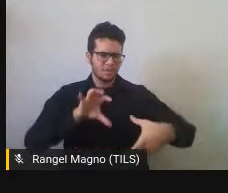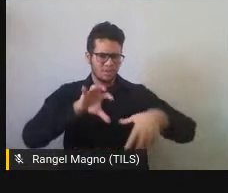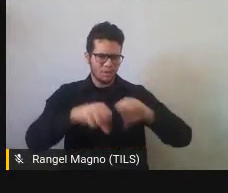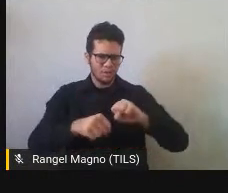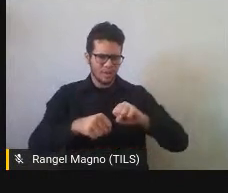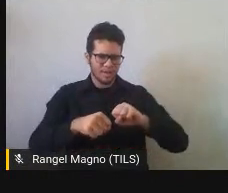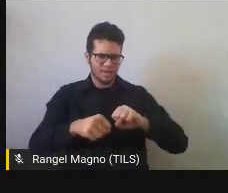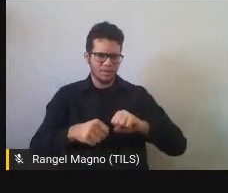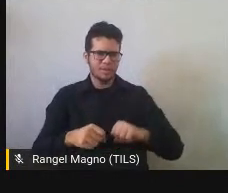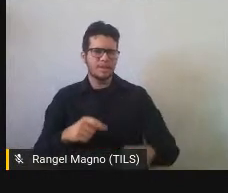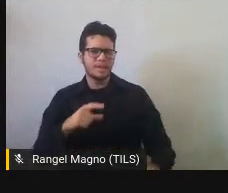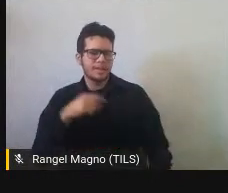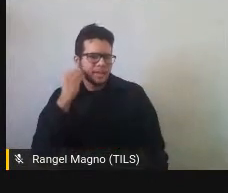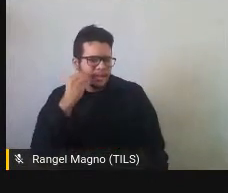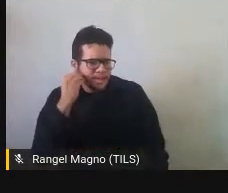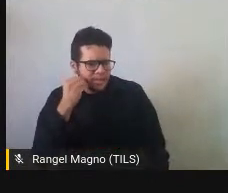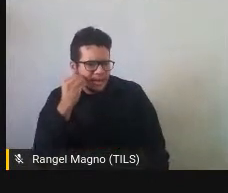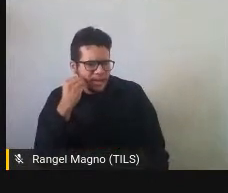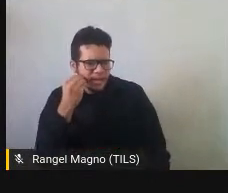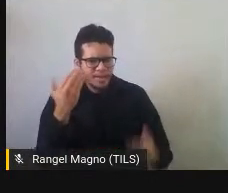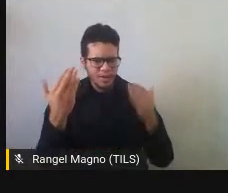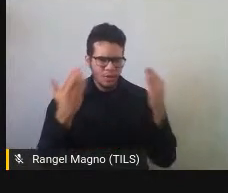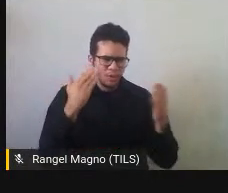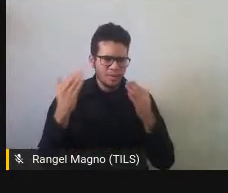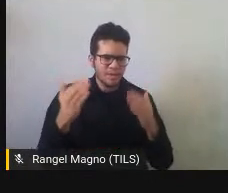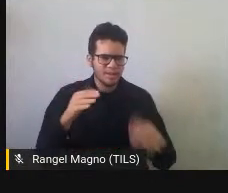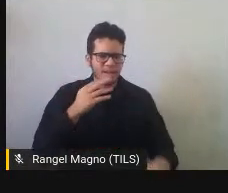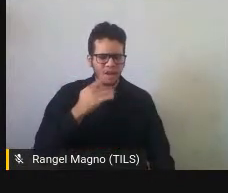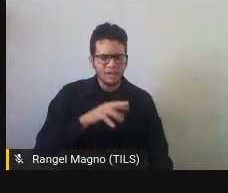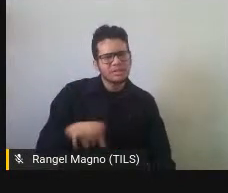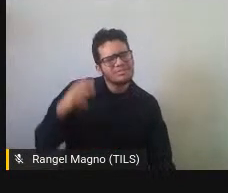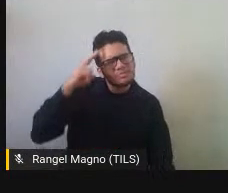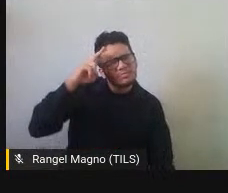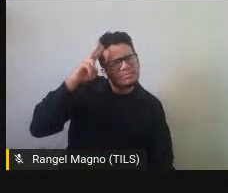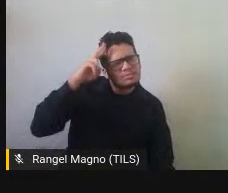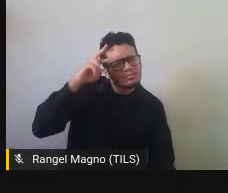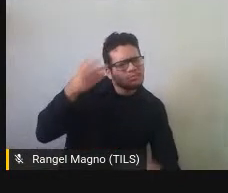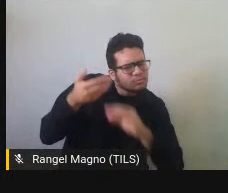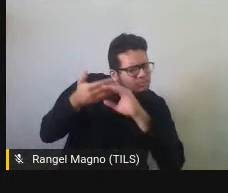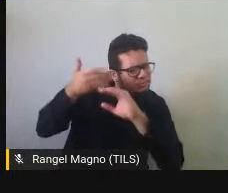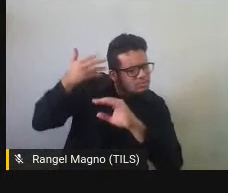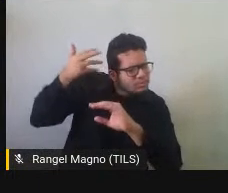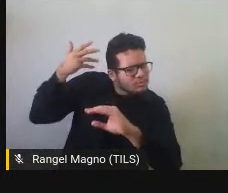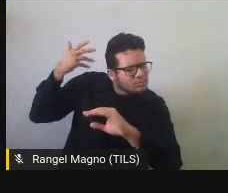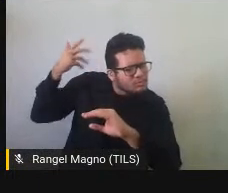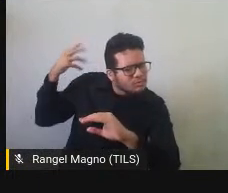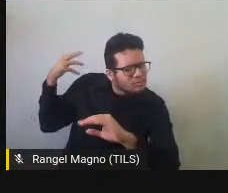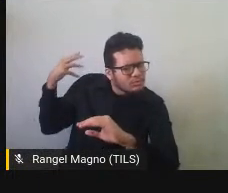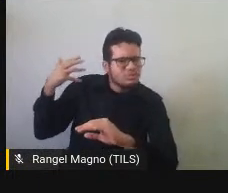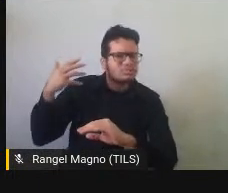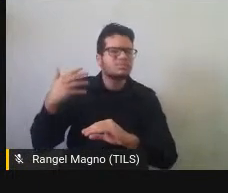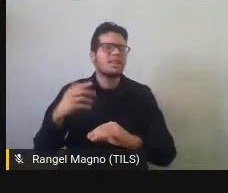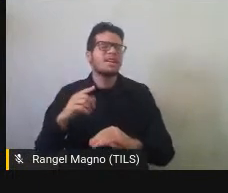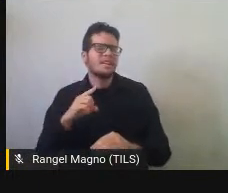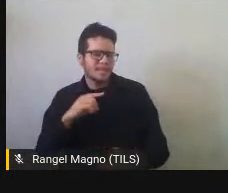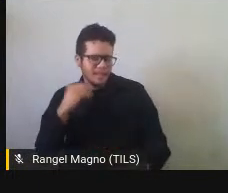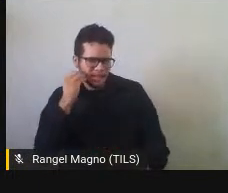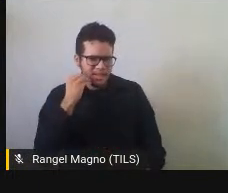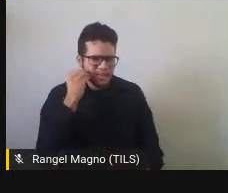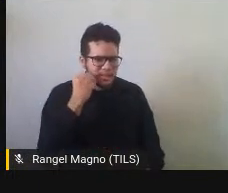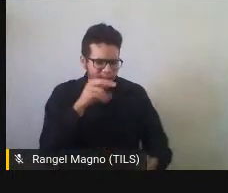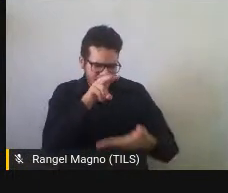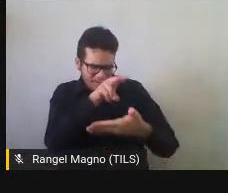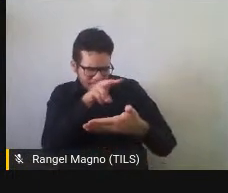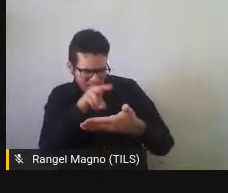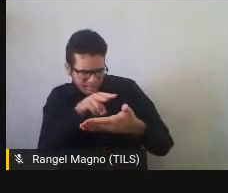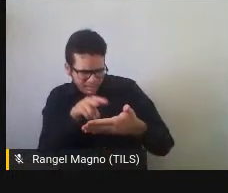em algumas experiências da infância e das quais tem lembrança que Saussure recolhe de uma experiência de leitura na